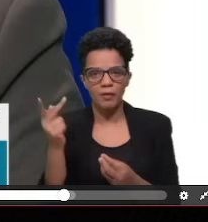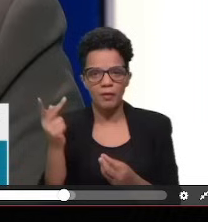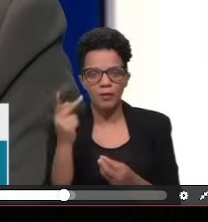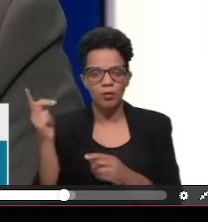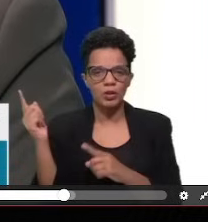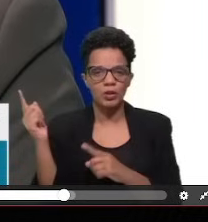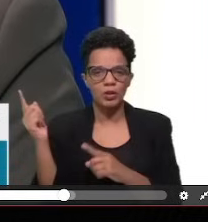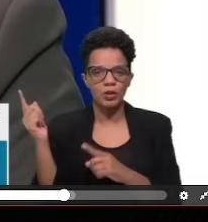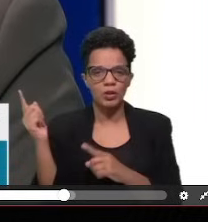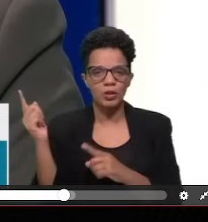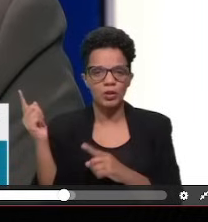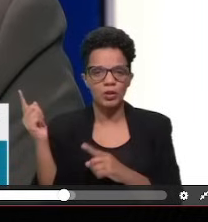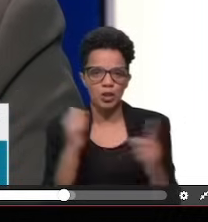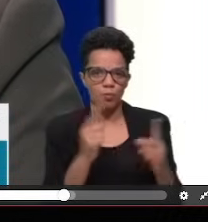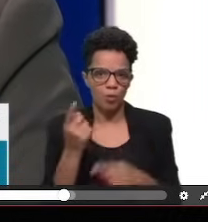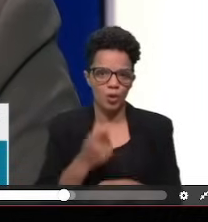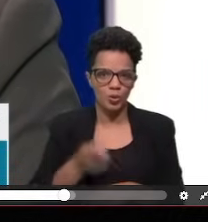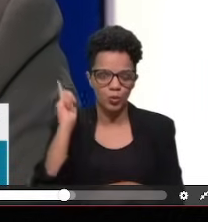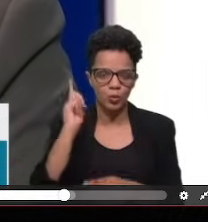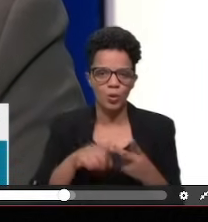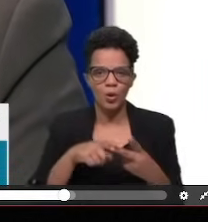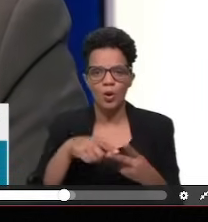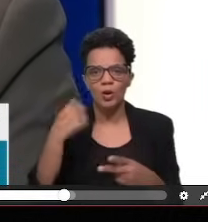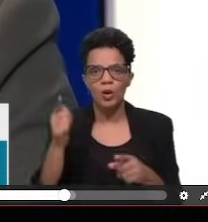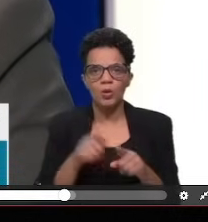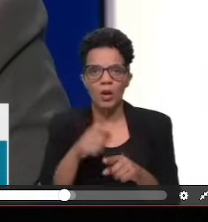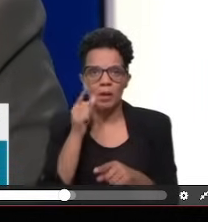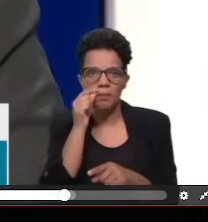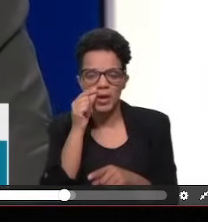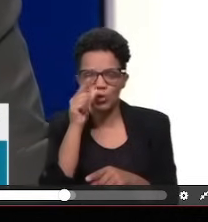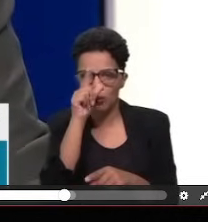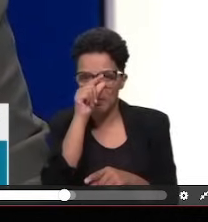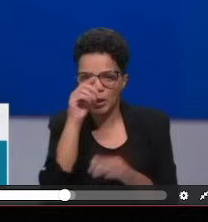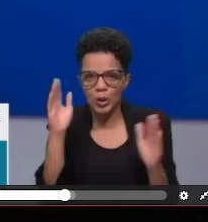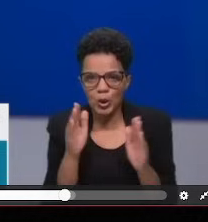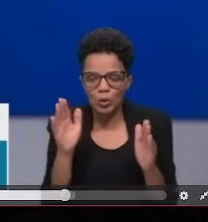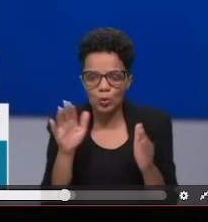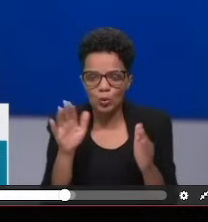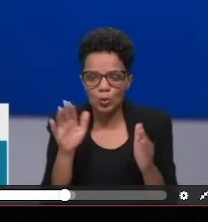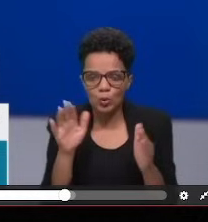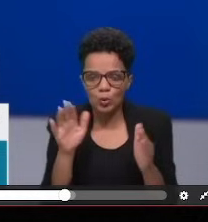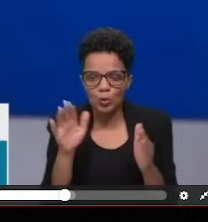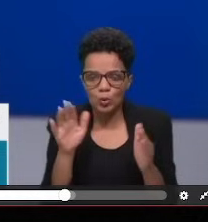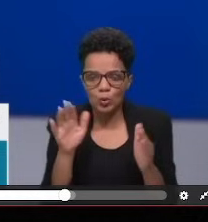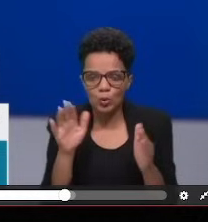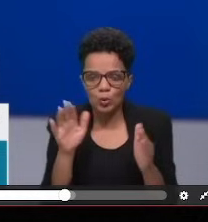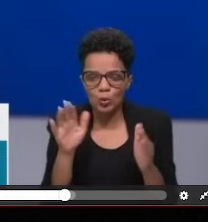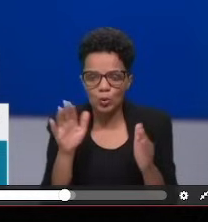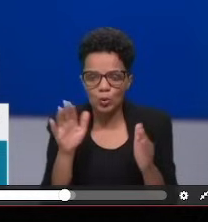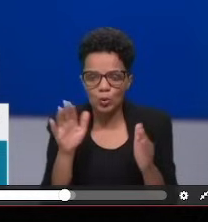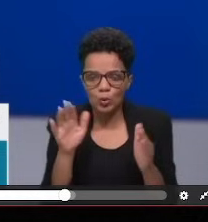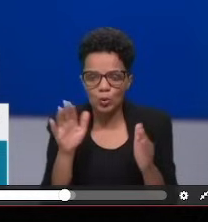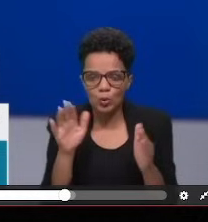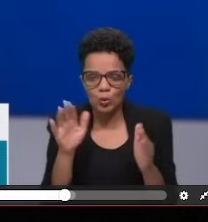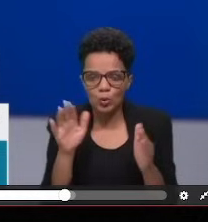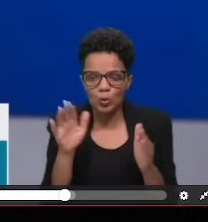palavra Rep Fi p mais muito bem eu agora tenho mesmo que avançar est 5 minutos coitados dos